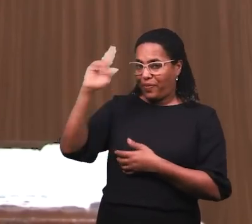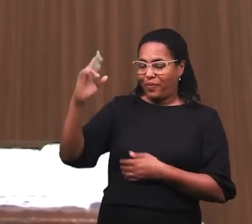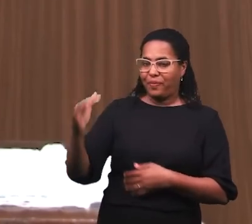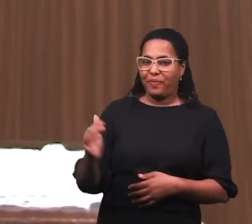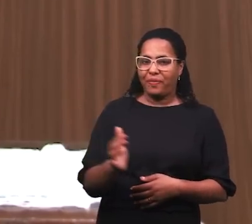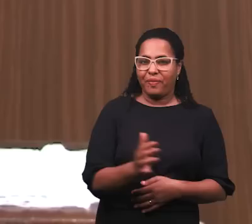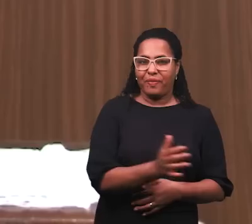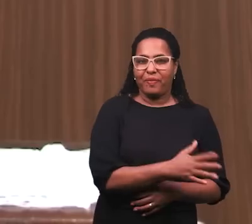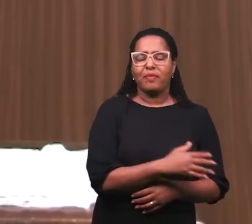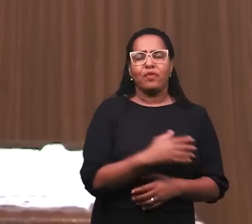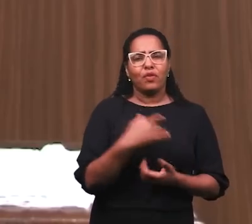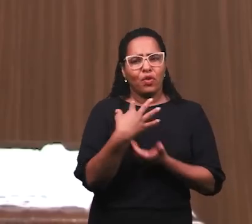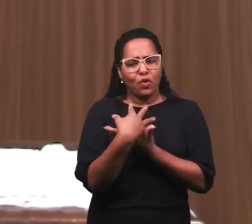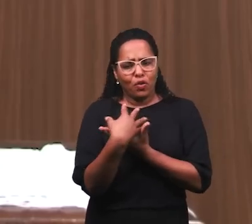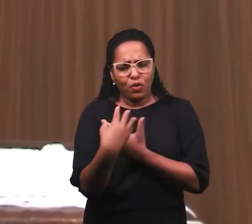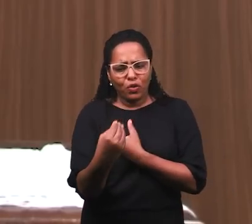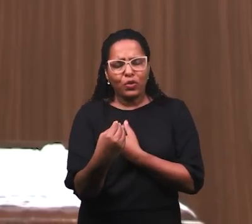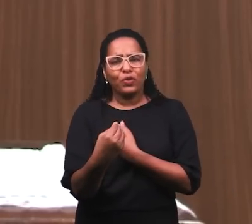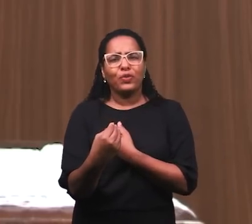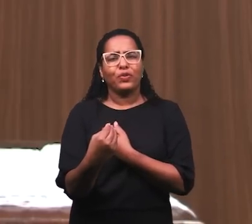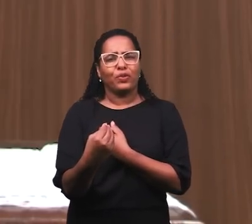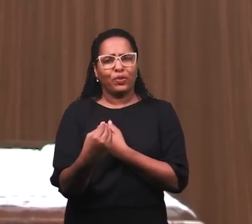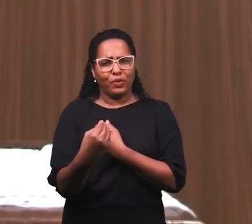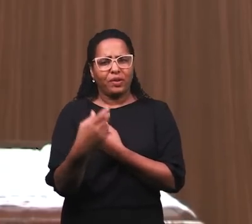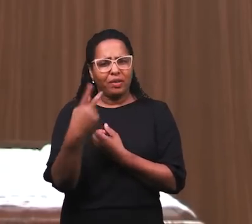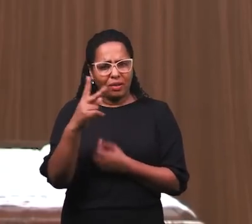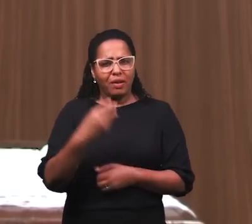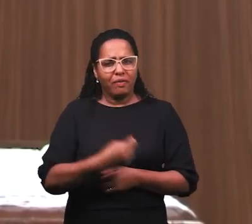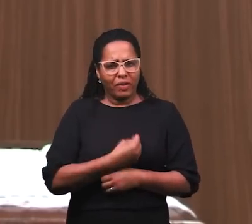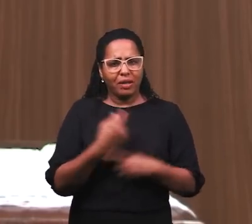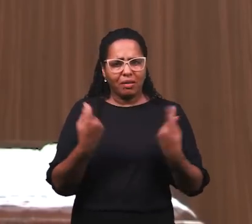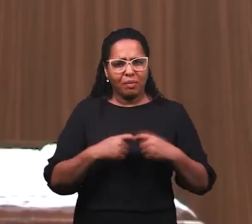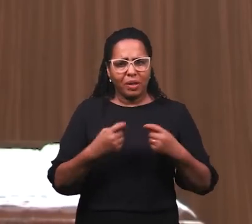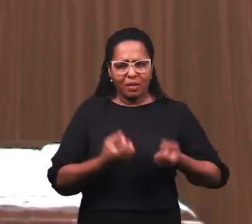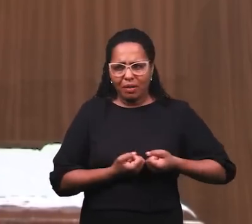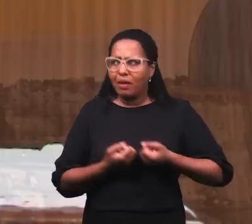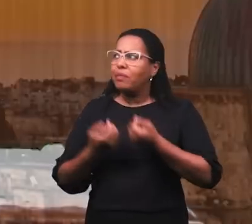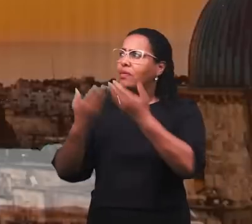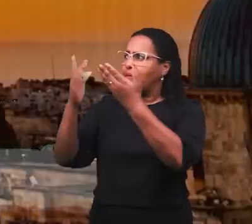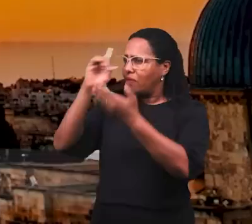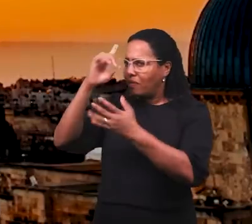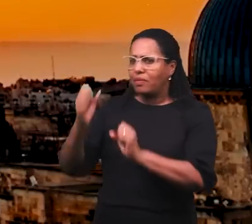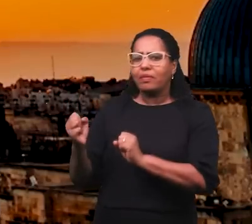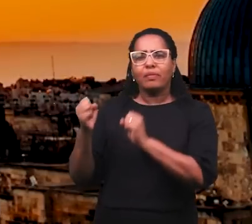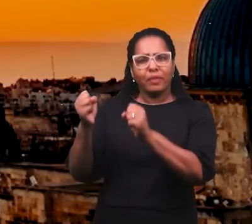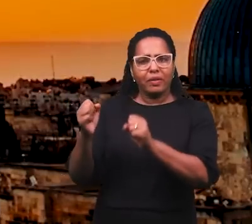Cante conosco, colocando a sua vida, a sua necessidade diante do Deus Todo-Poderoso.